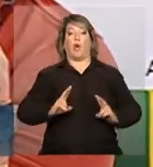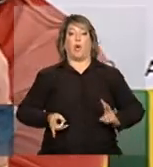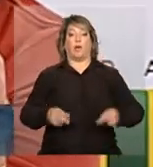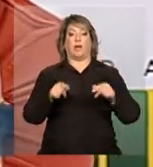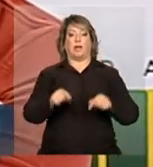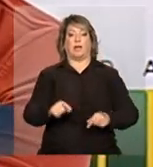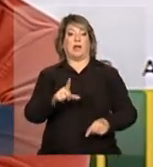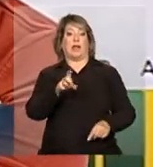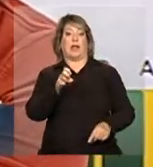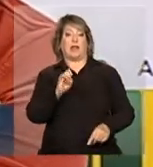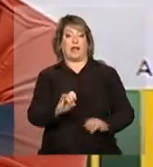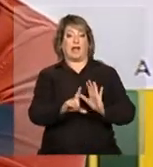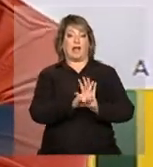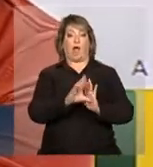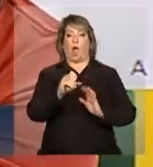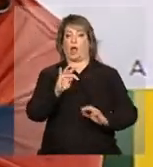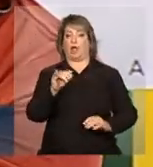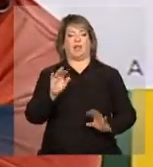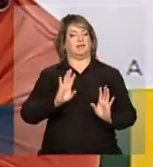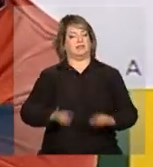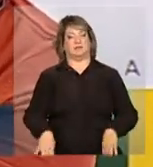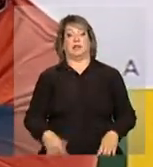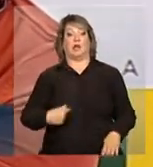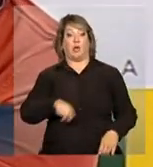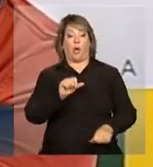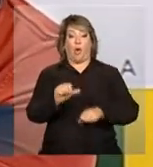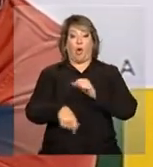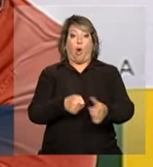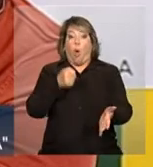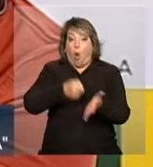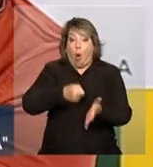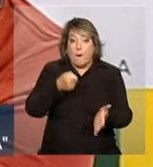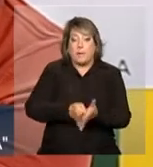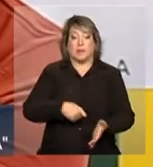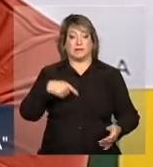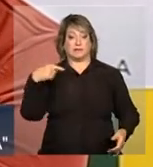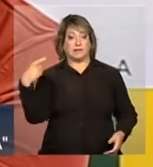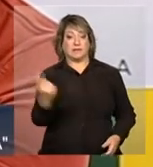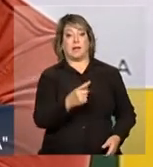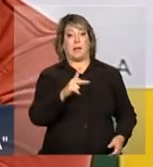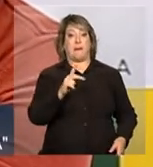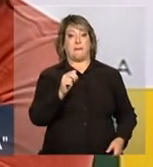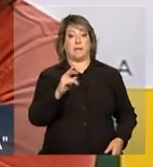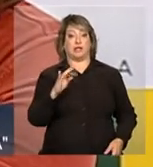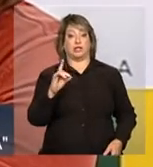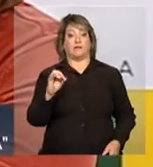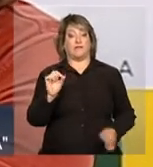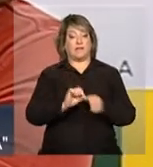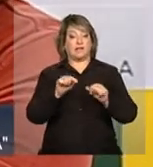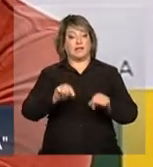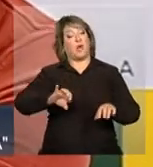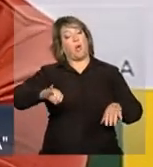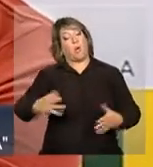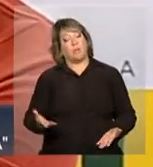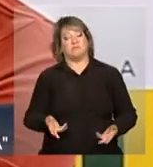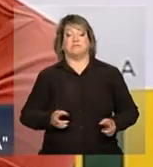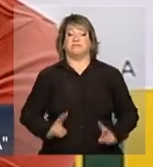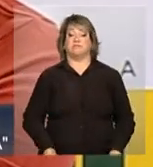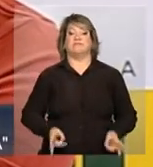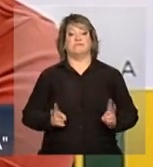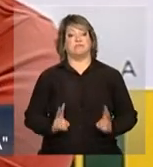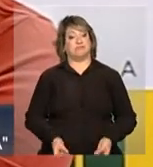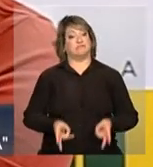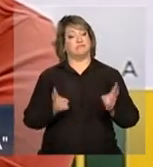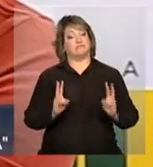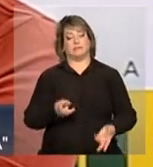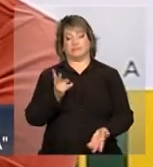lei de cotas. Ou a gente alterna, obrigando os partidos a fazer isso, ou então nós vamos continuar pisando na